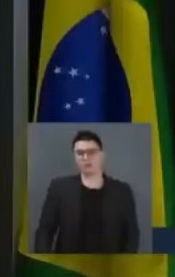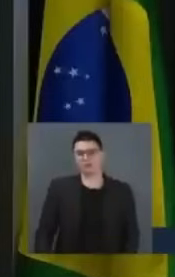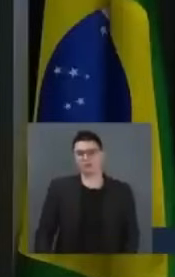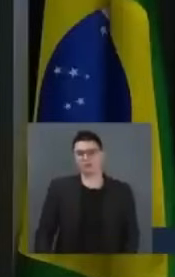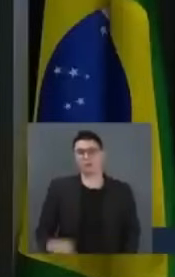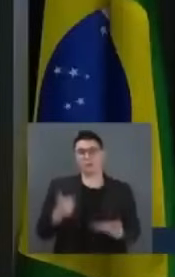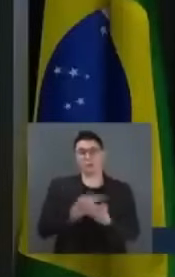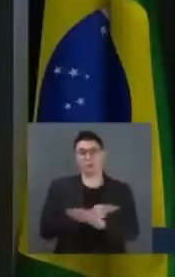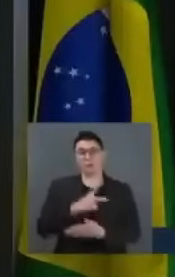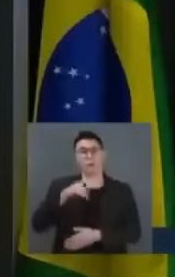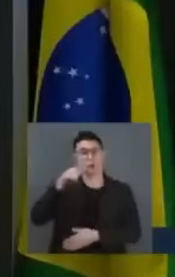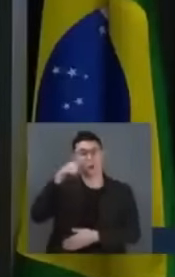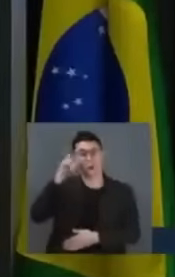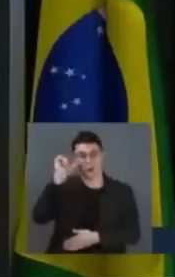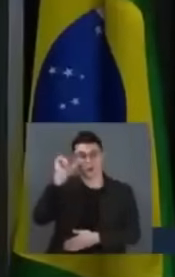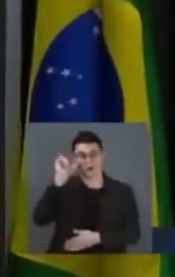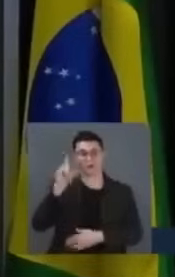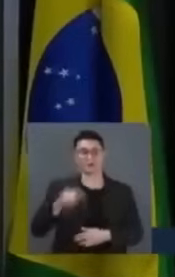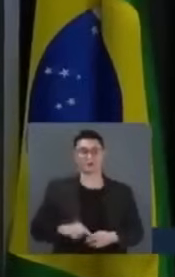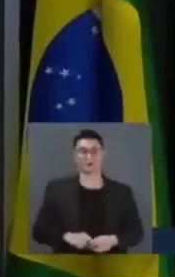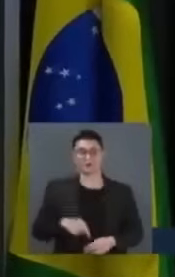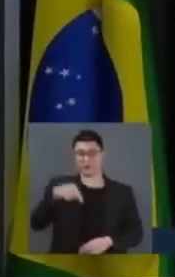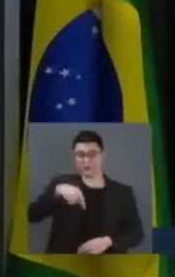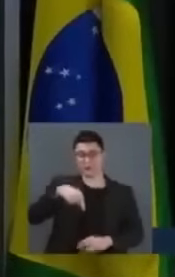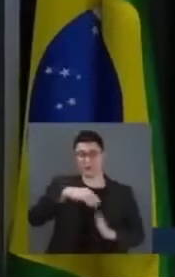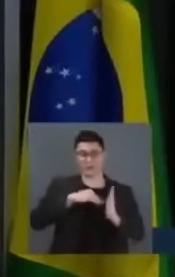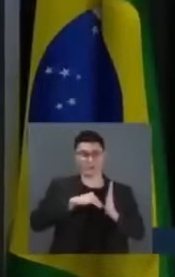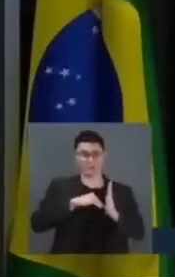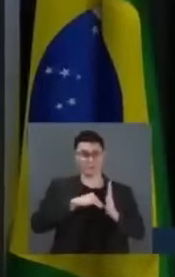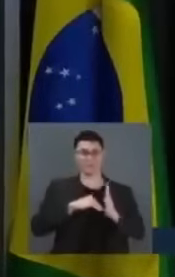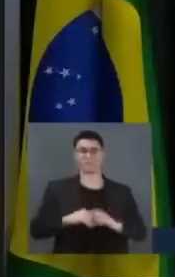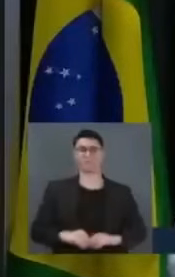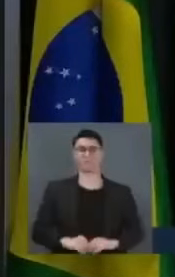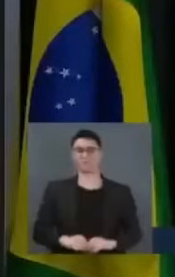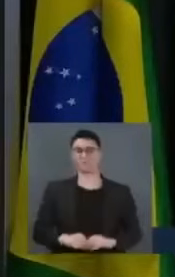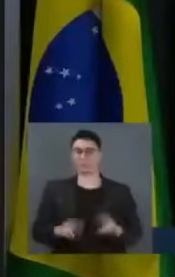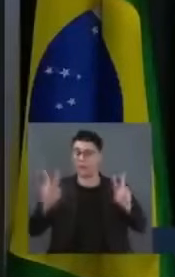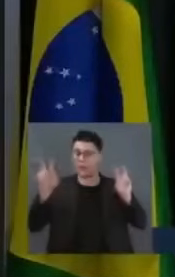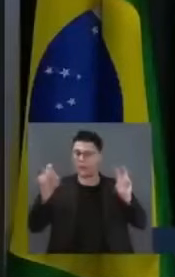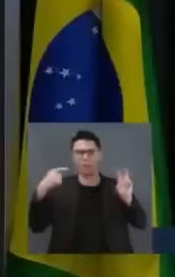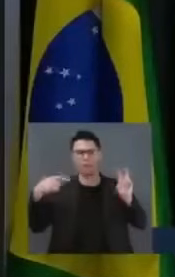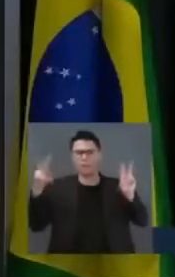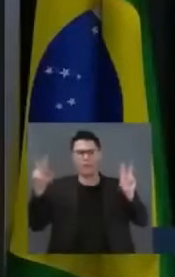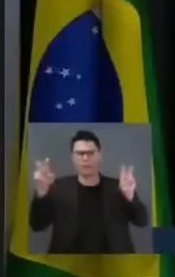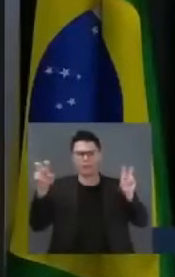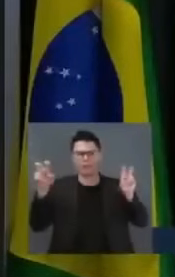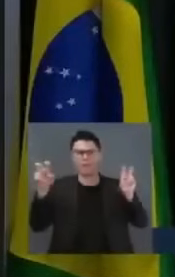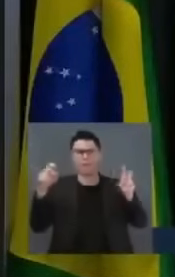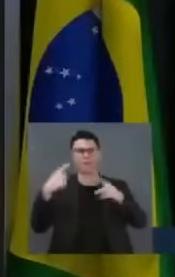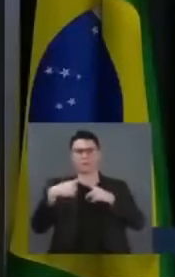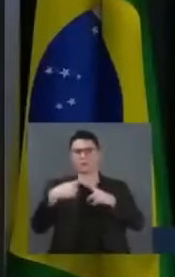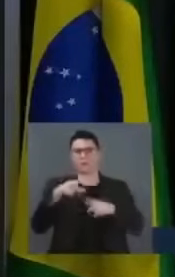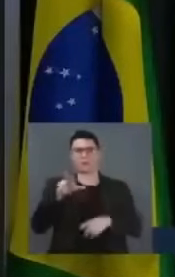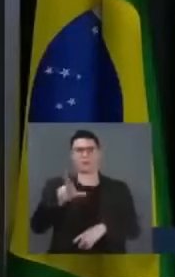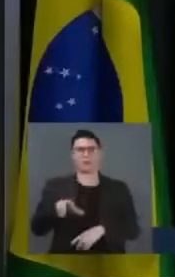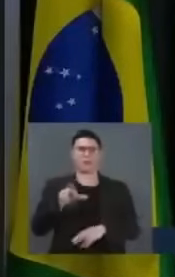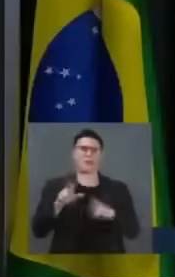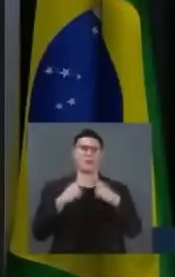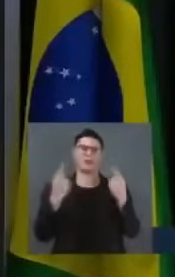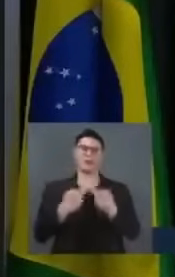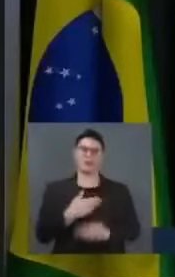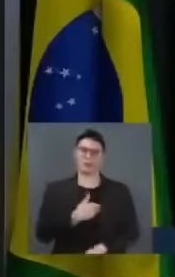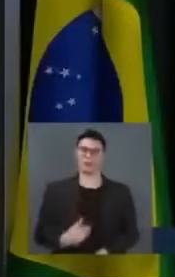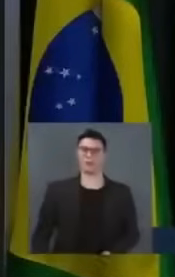que aconteceu no dia de ontem, aqui dentro deste plenário. Entre aspas, por quê? Porque não foi um formato de audiência